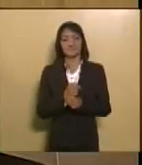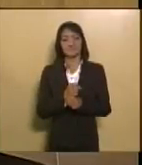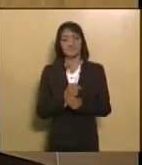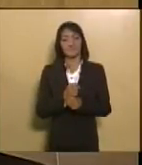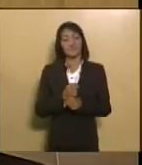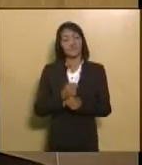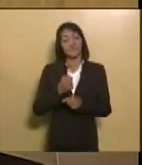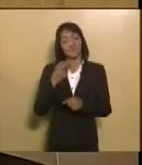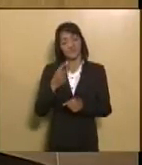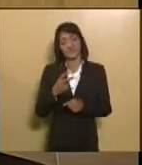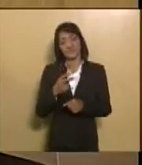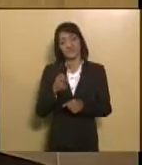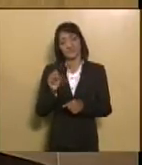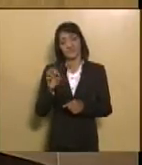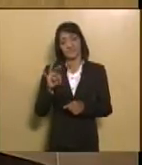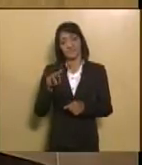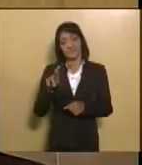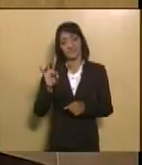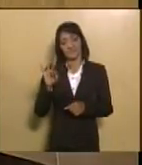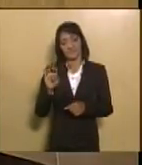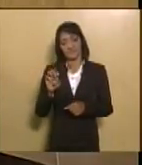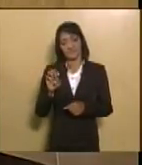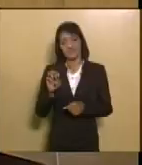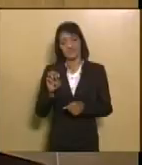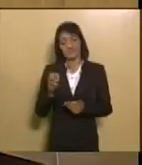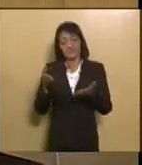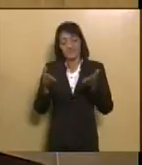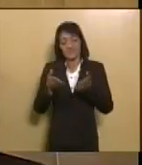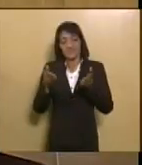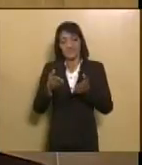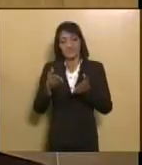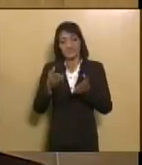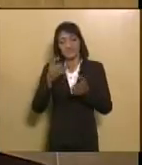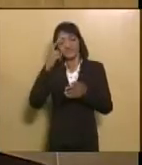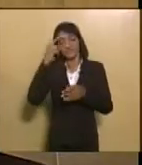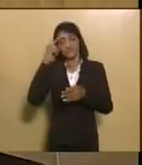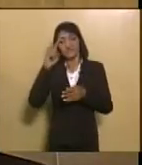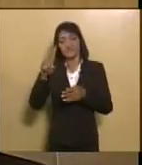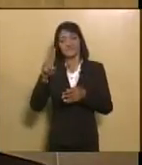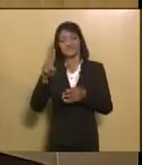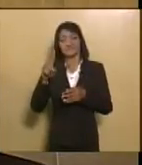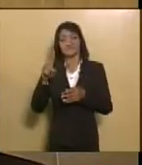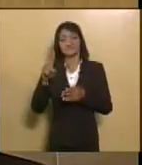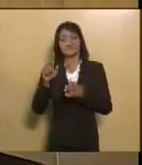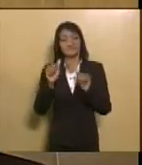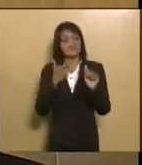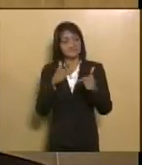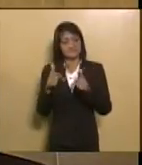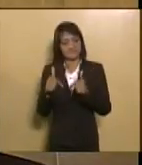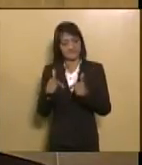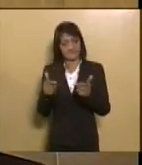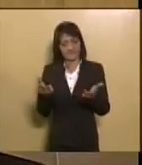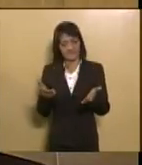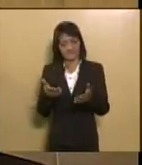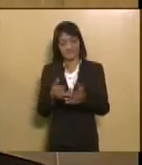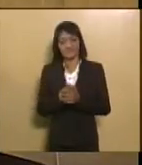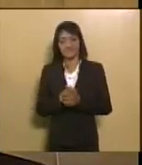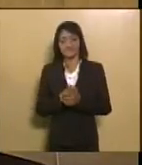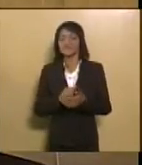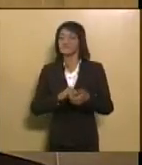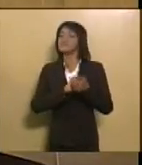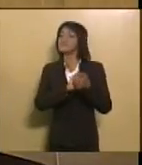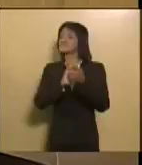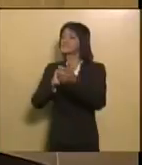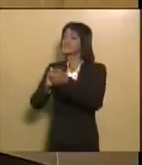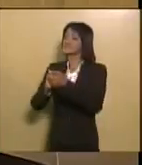hoje a primeira sessão. E eu gostaria de cumprimentar os colegas, desejar a